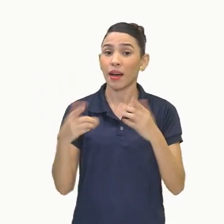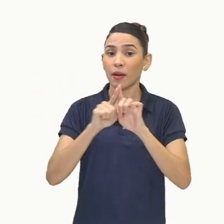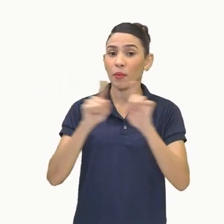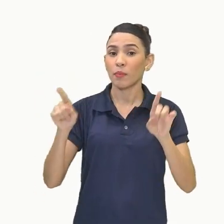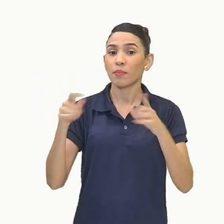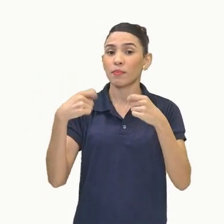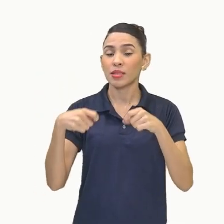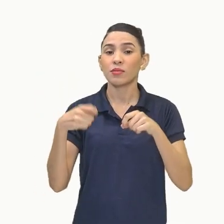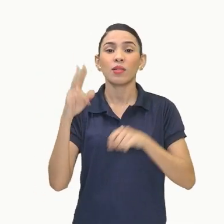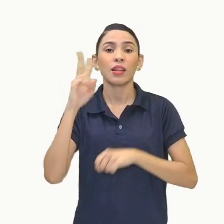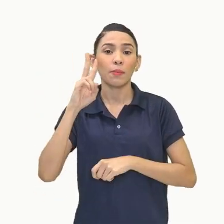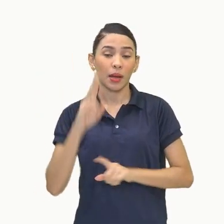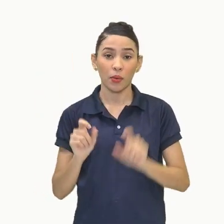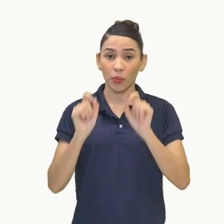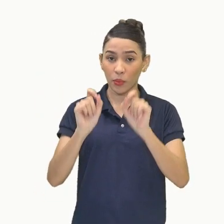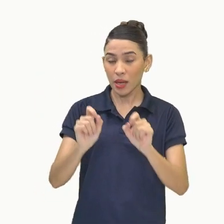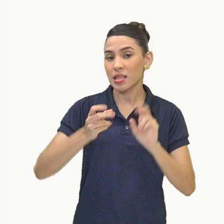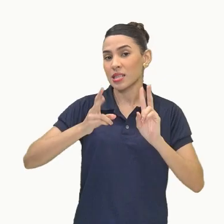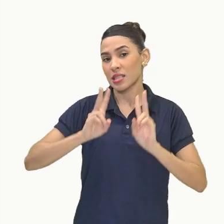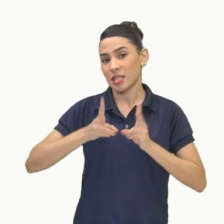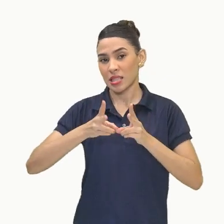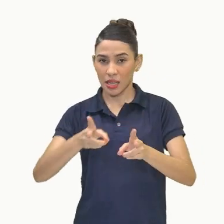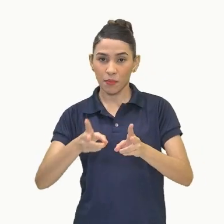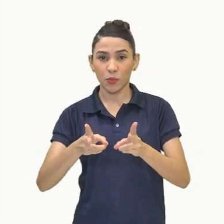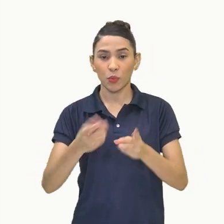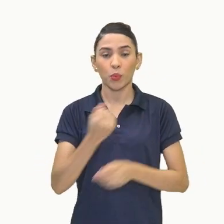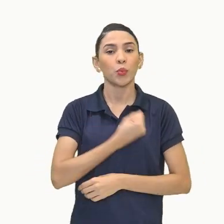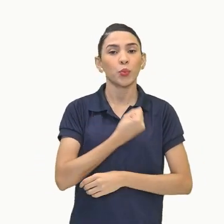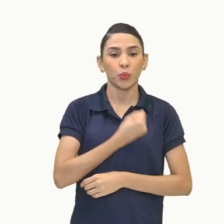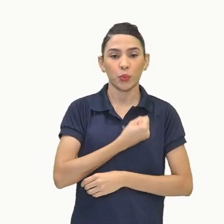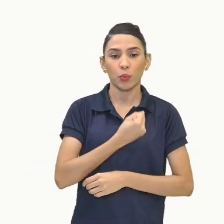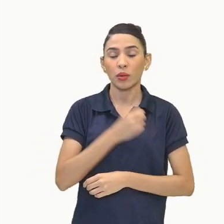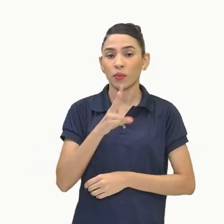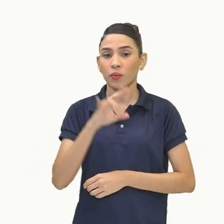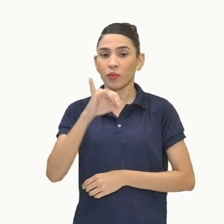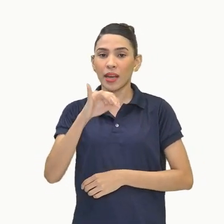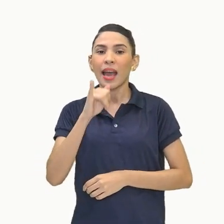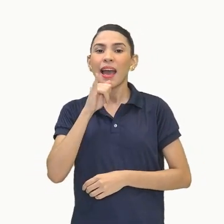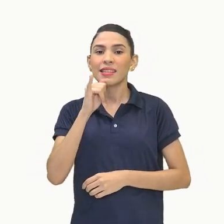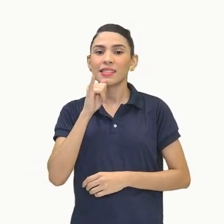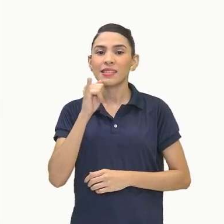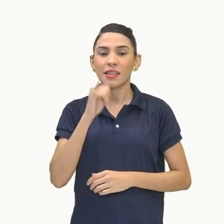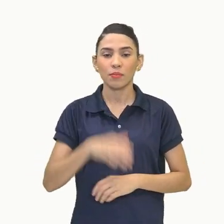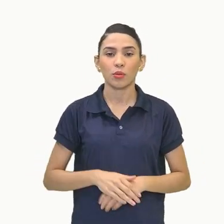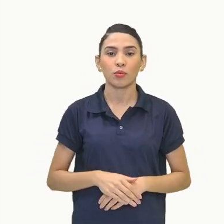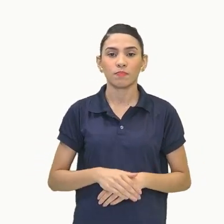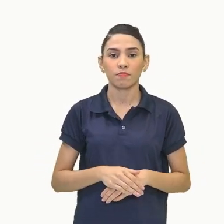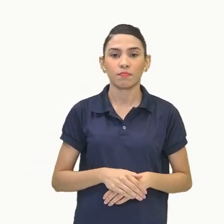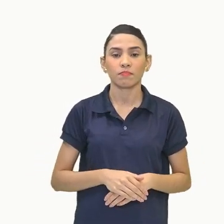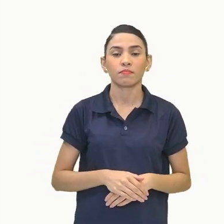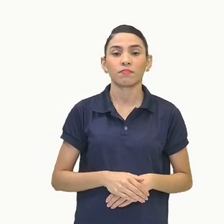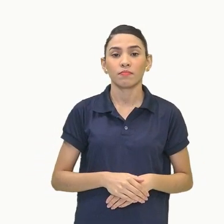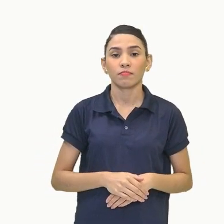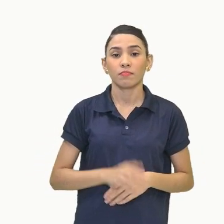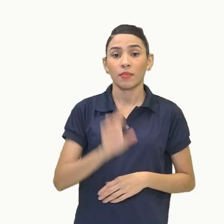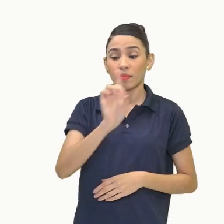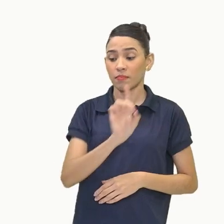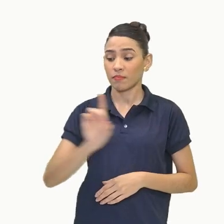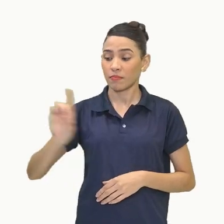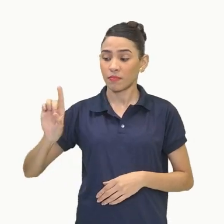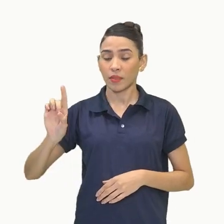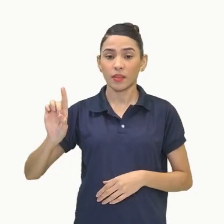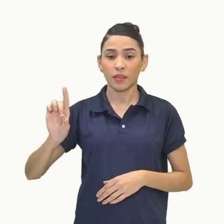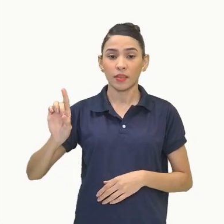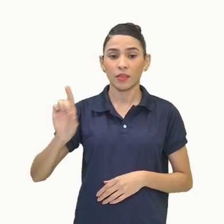você ter sempre um número, vai sempre crescendo para o lado direito, o lado esquerdo